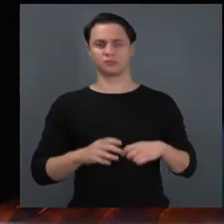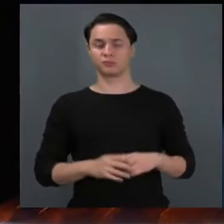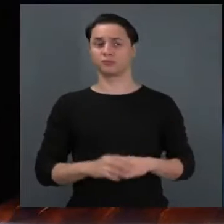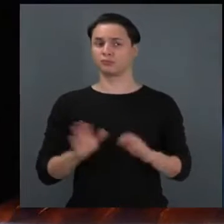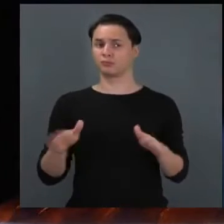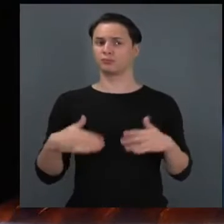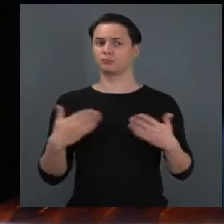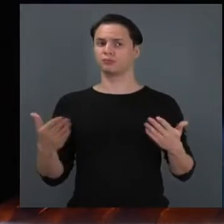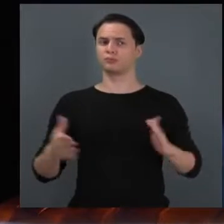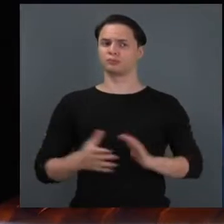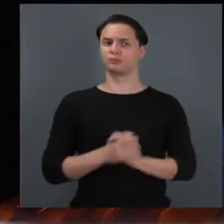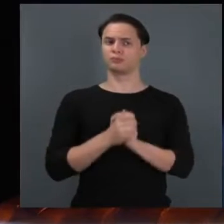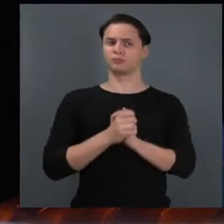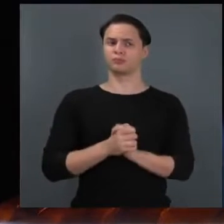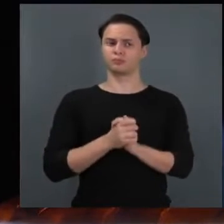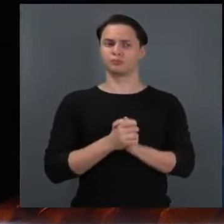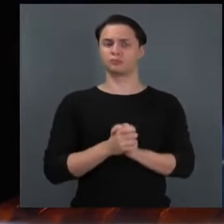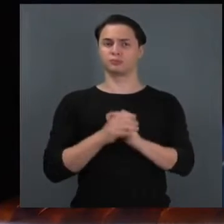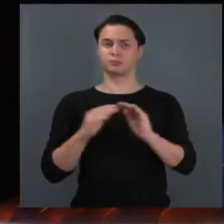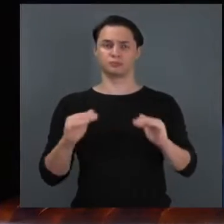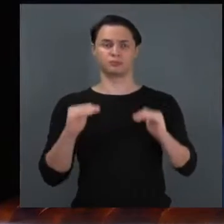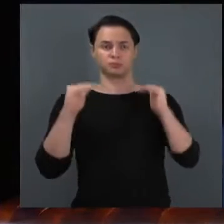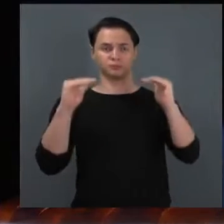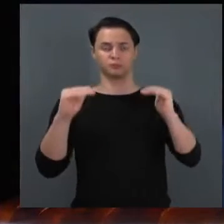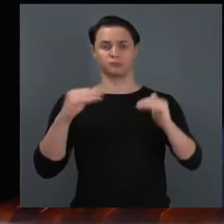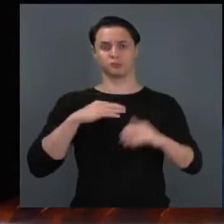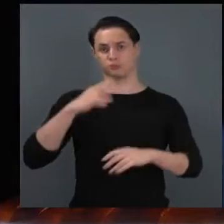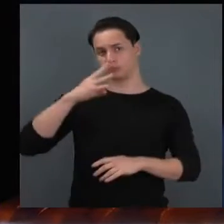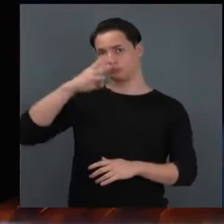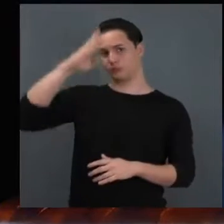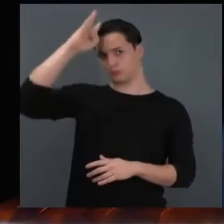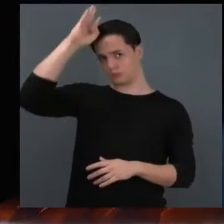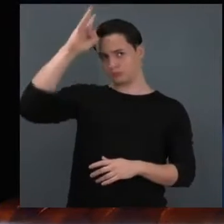Cumprimento aqui as autoridades, o Corpo de